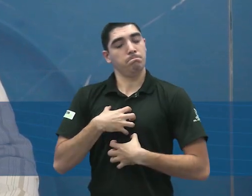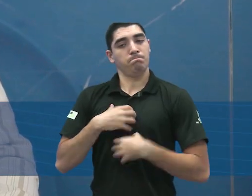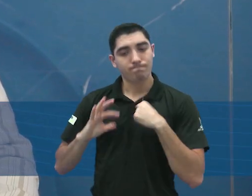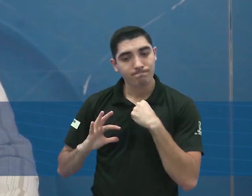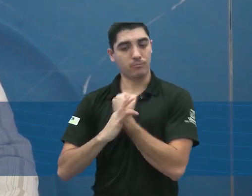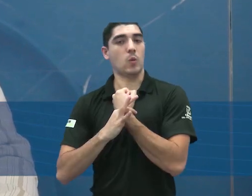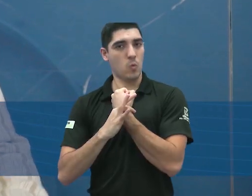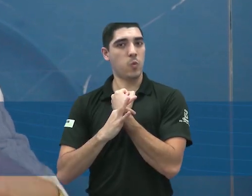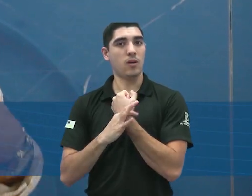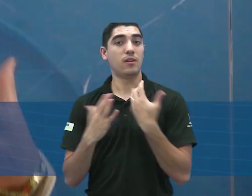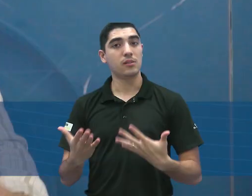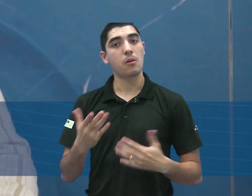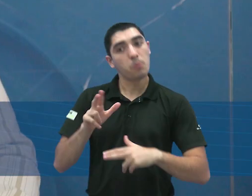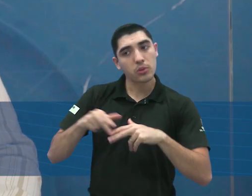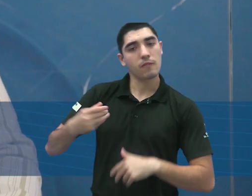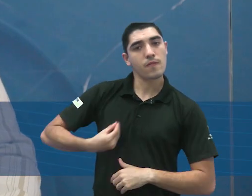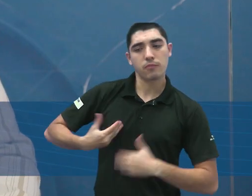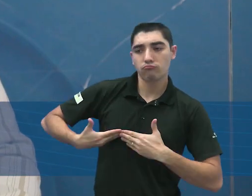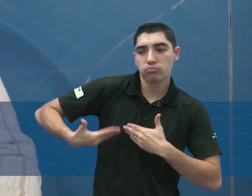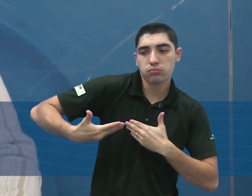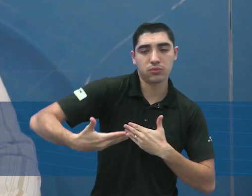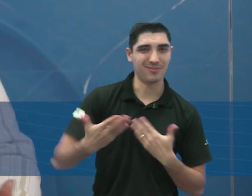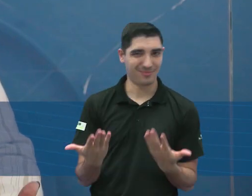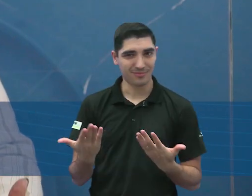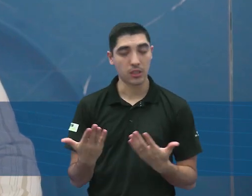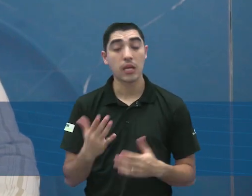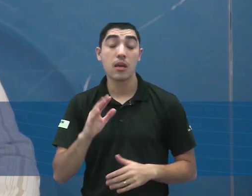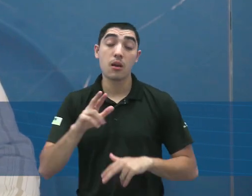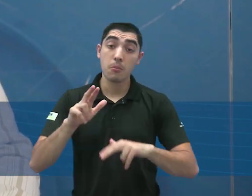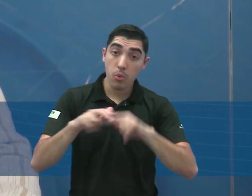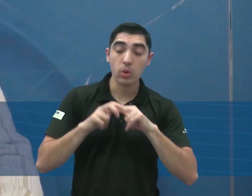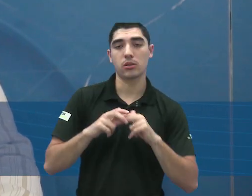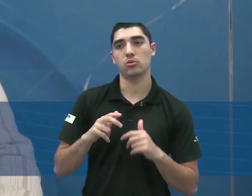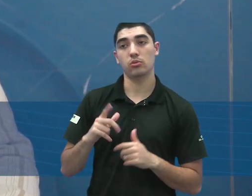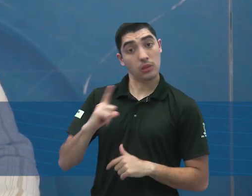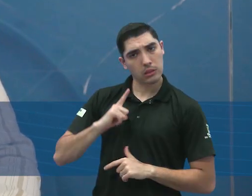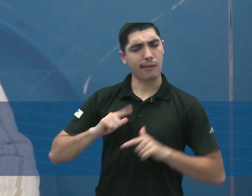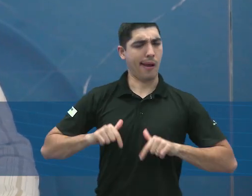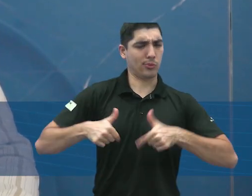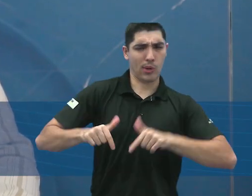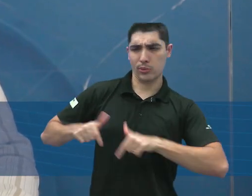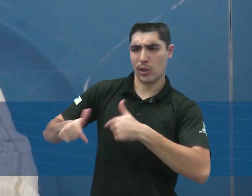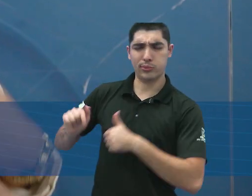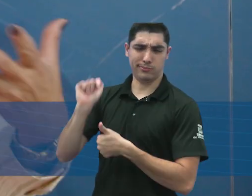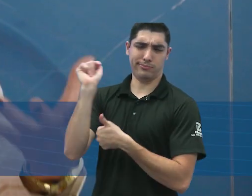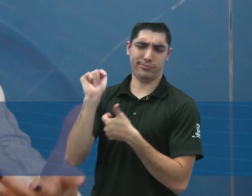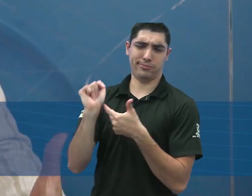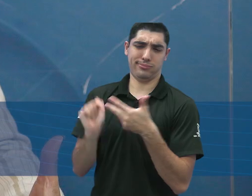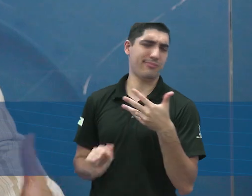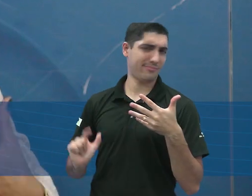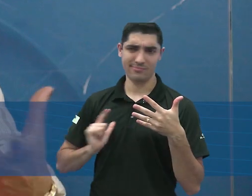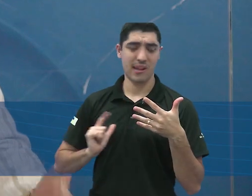seguras, né? Sim. Ali no dia a dia do trabalho. Então, existem diversos tipos de ações que podem ser criadas, né?